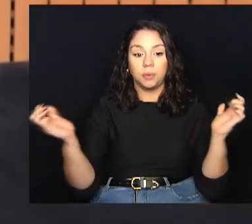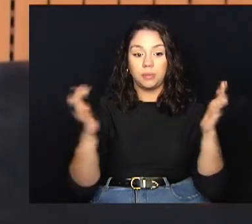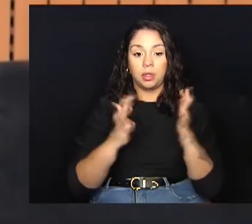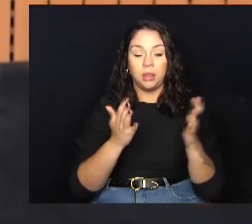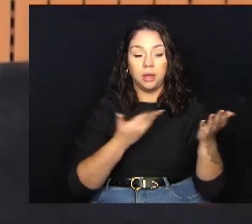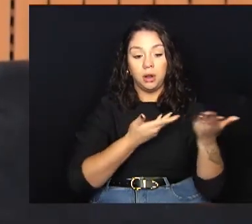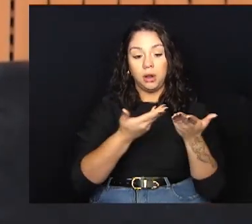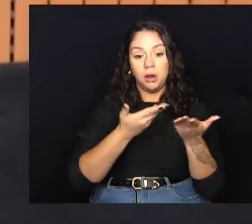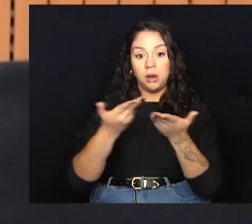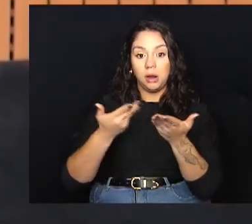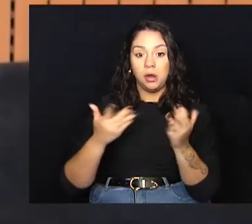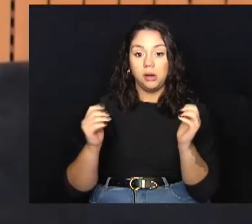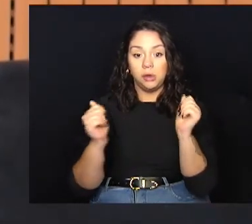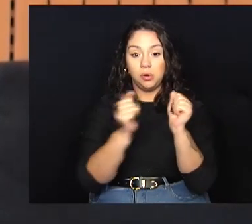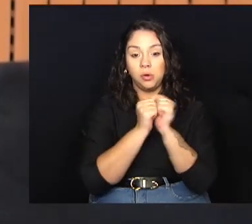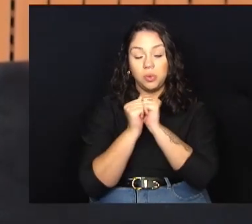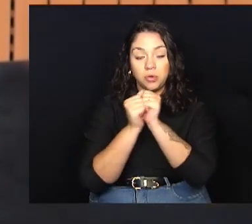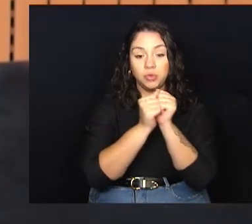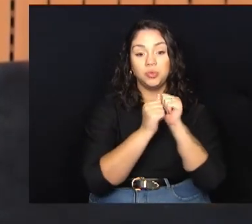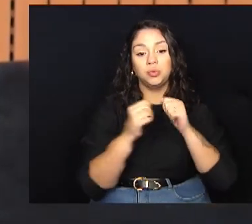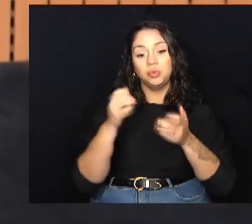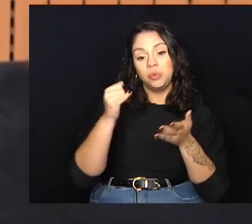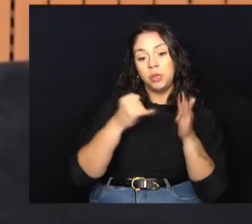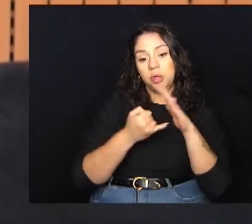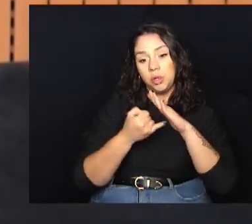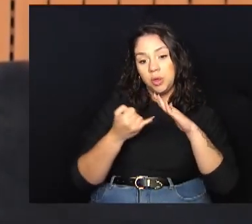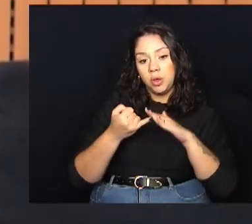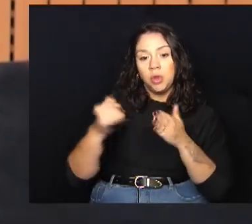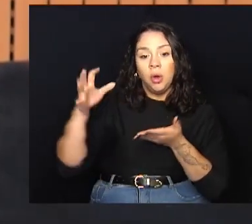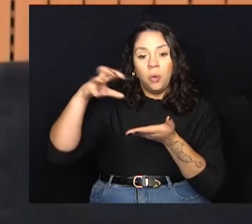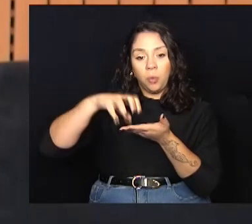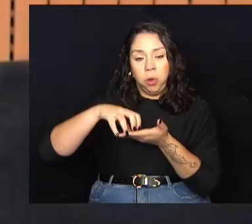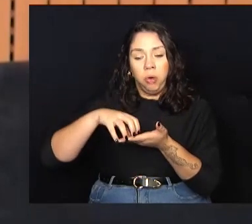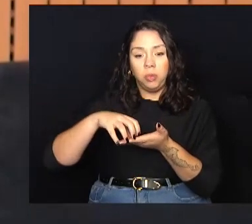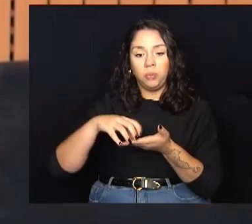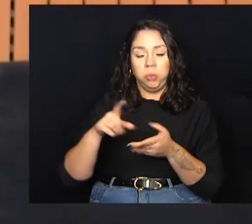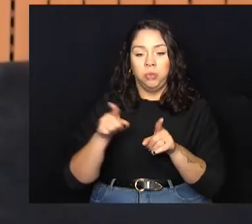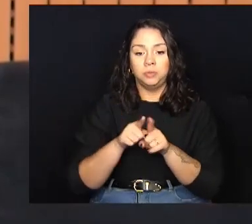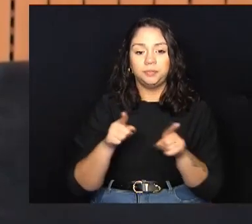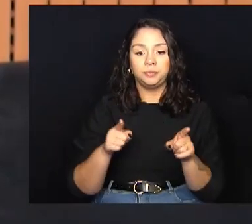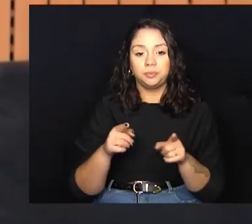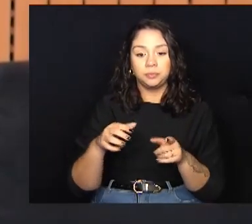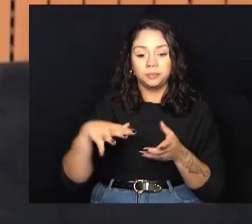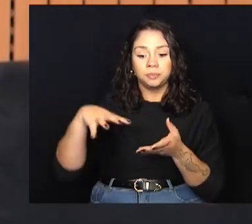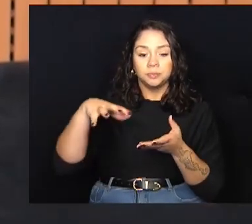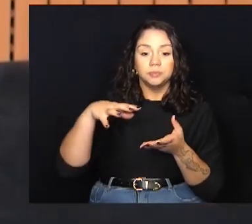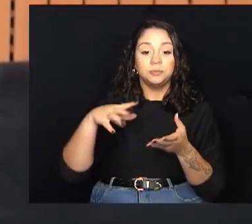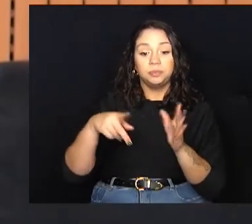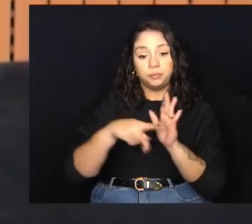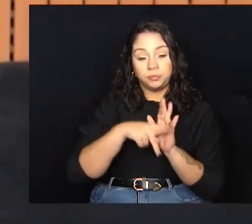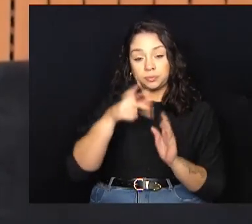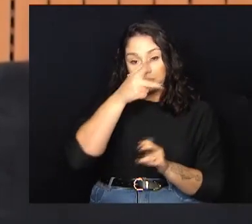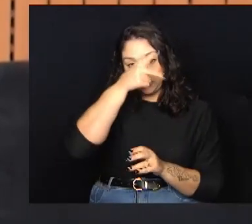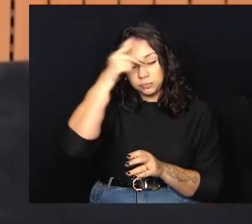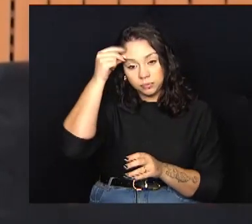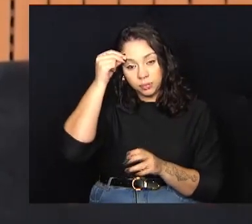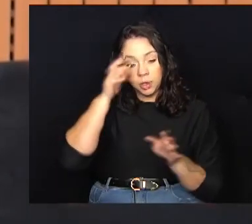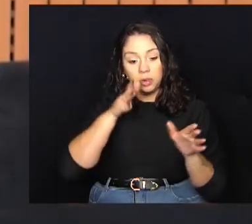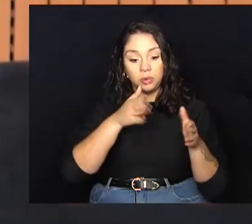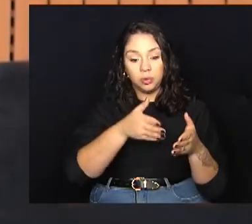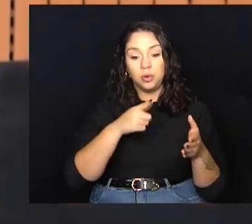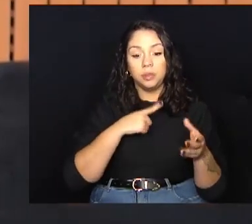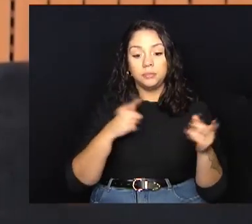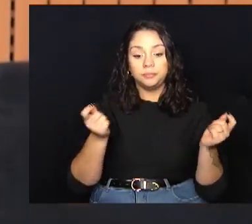com aproximação desses órgãos e entidades e as pastas da prefeitura a gente vai poder